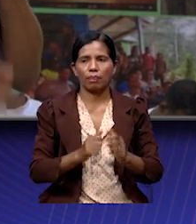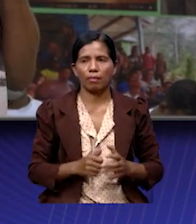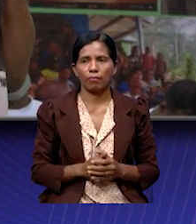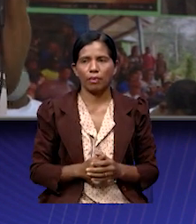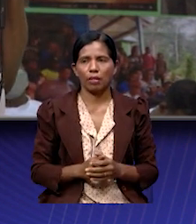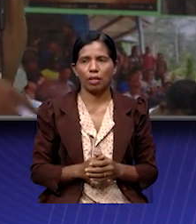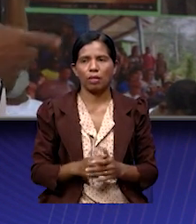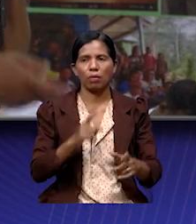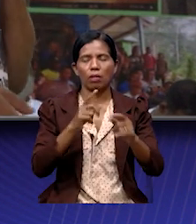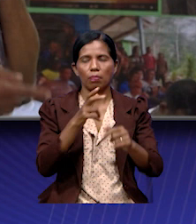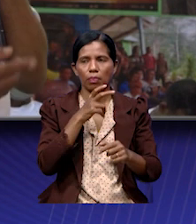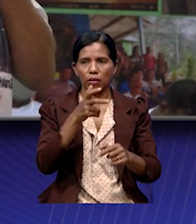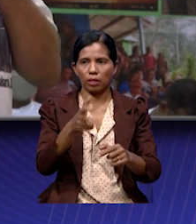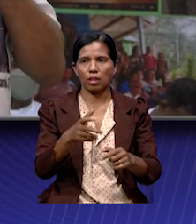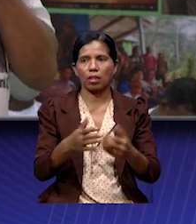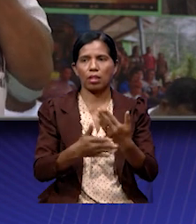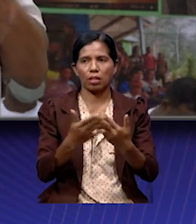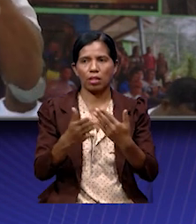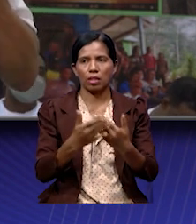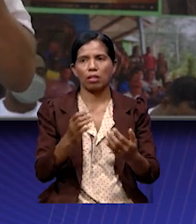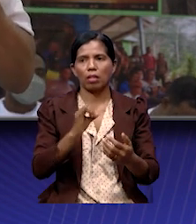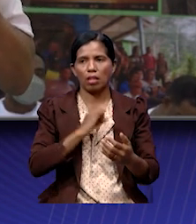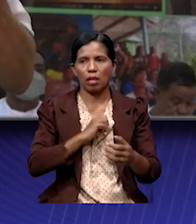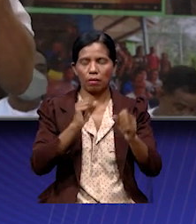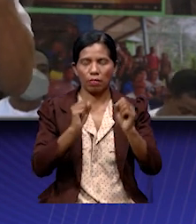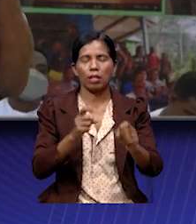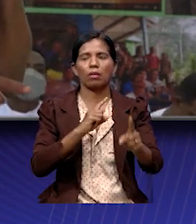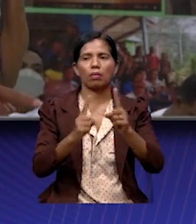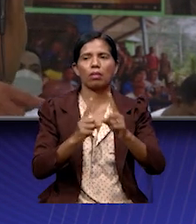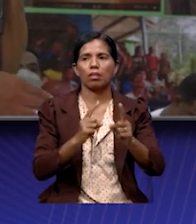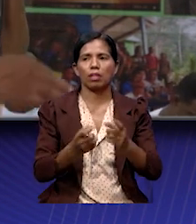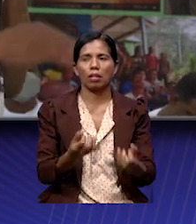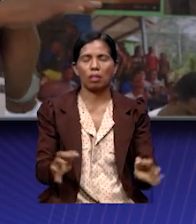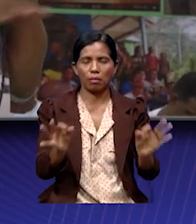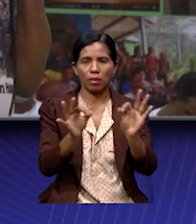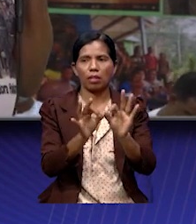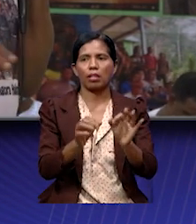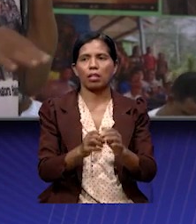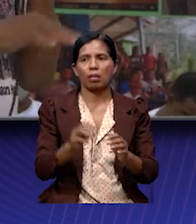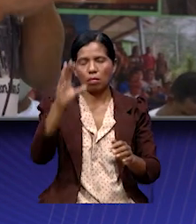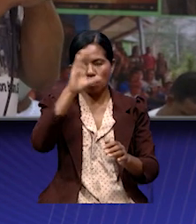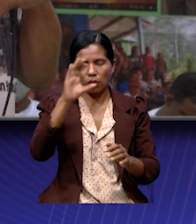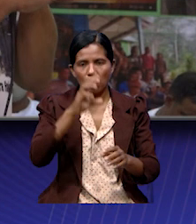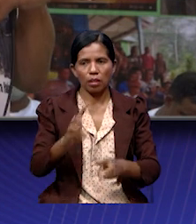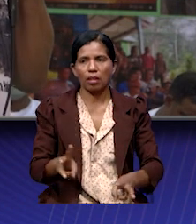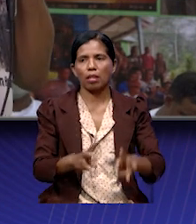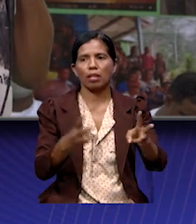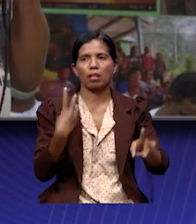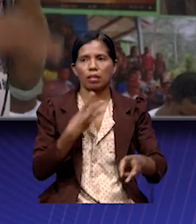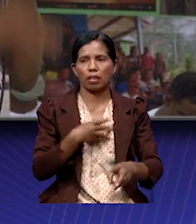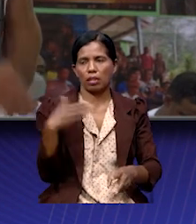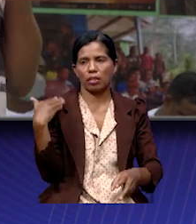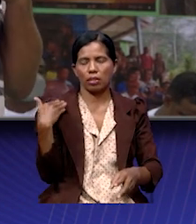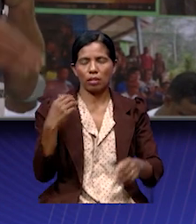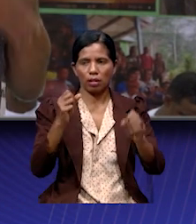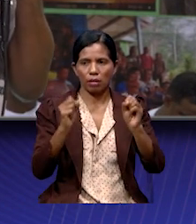tu colia portuguesca, inglesca, francês, hau vele colia. Importante mesmo, né? Buca dala nida para ter jovem sira,